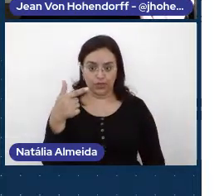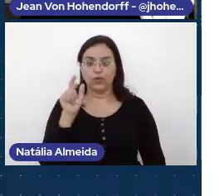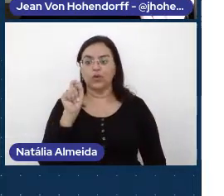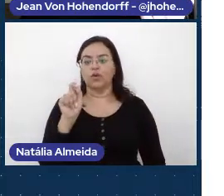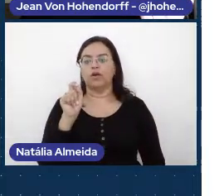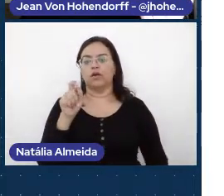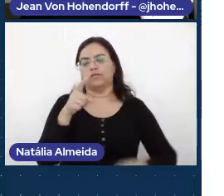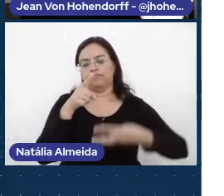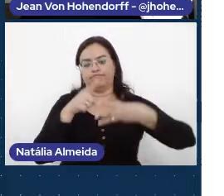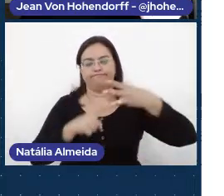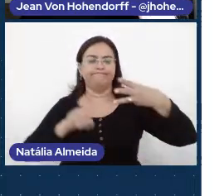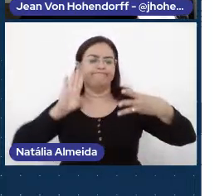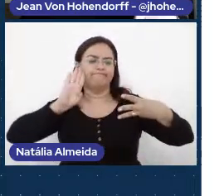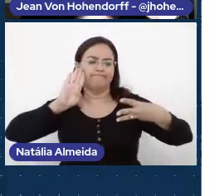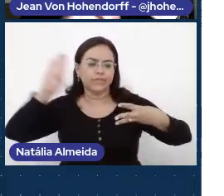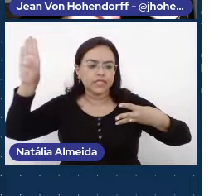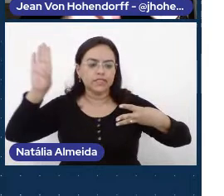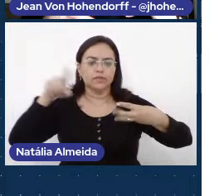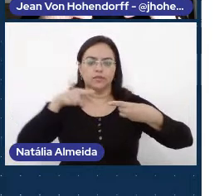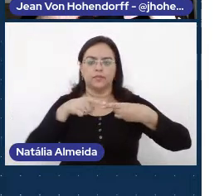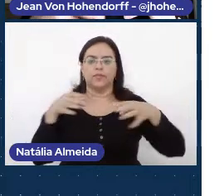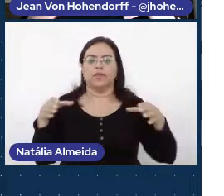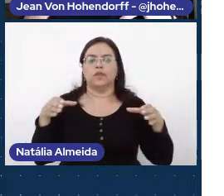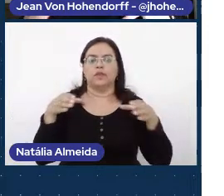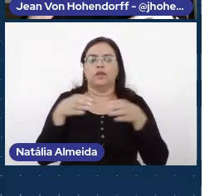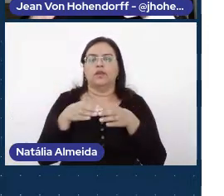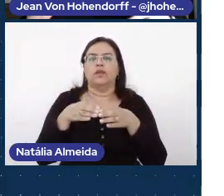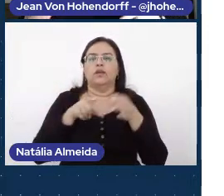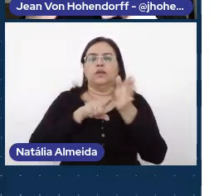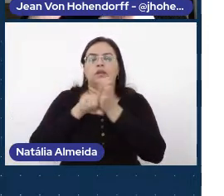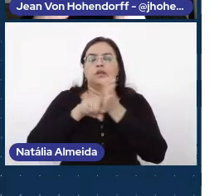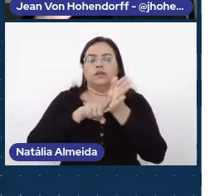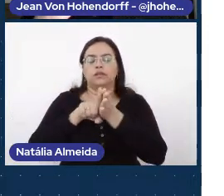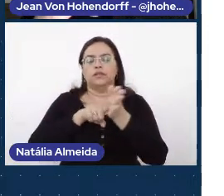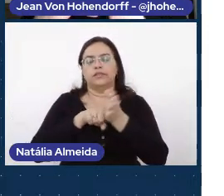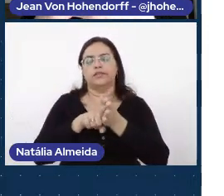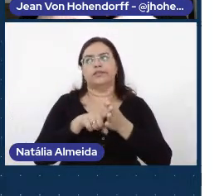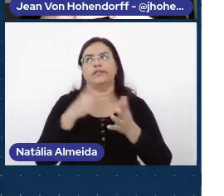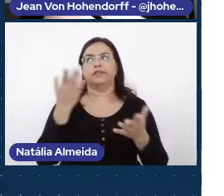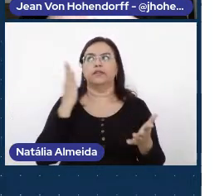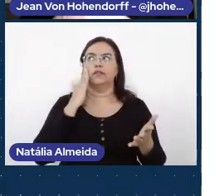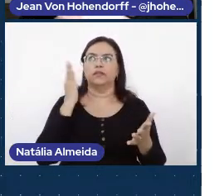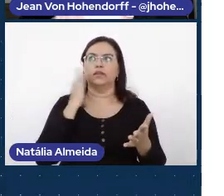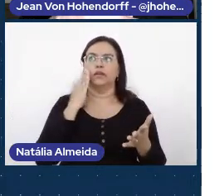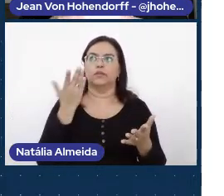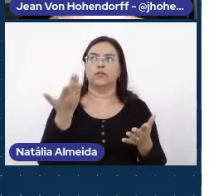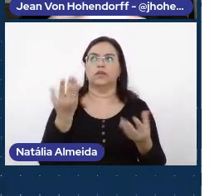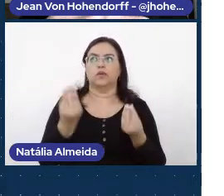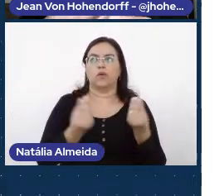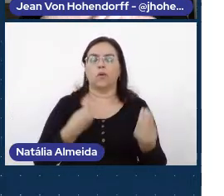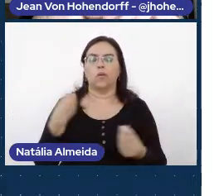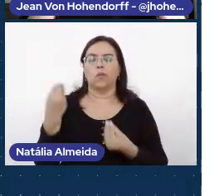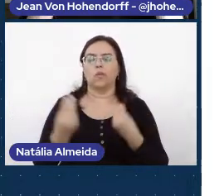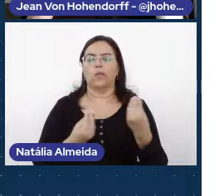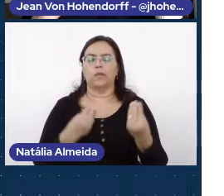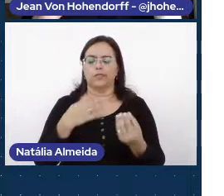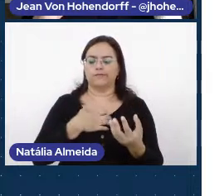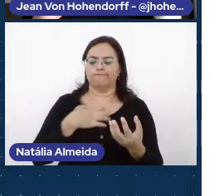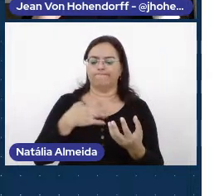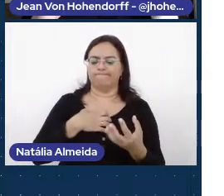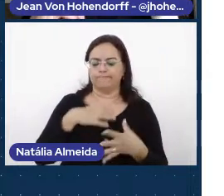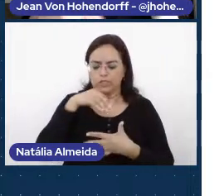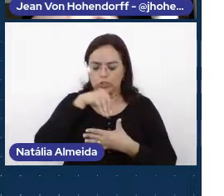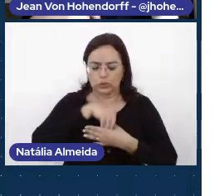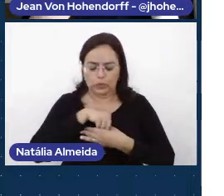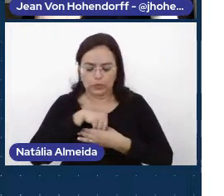de pesquisa e reflexividade, que é aquela questão, né, de um certo manejo da subjetividade da